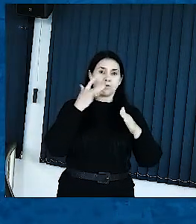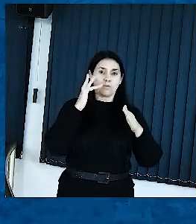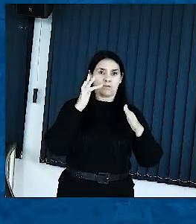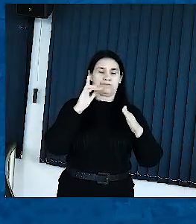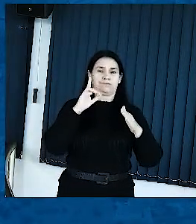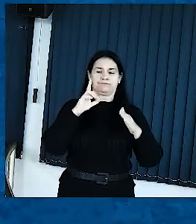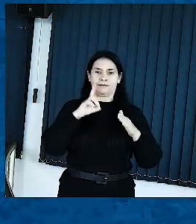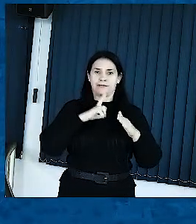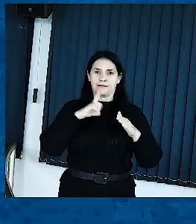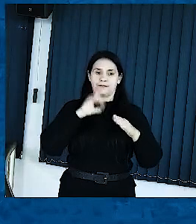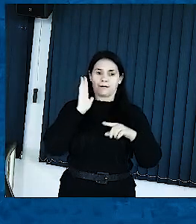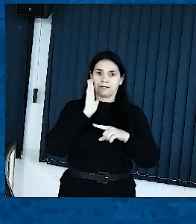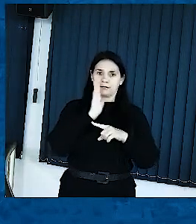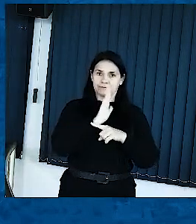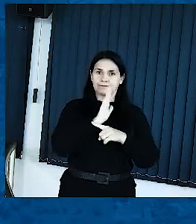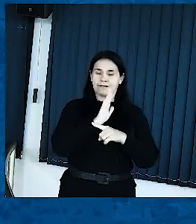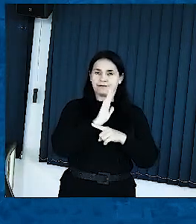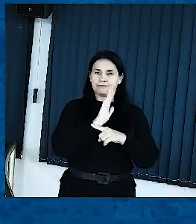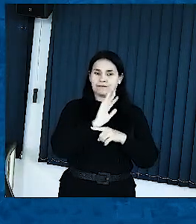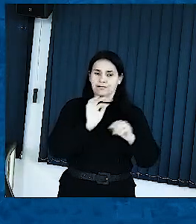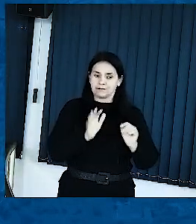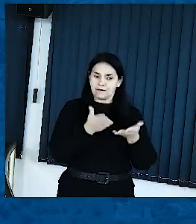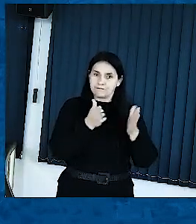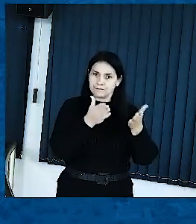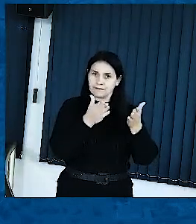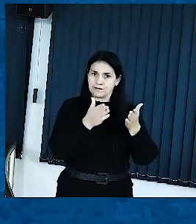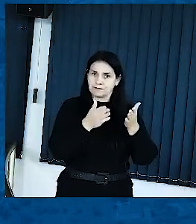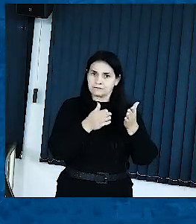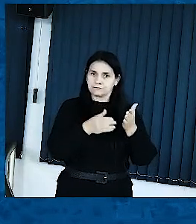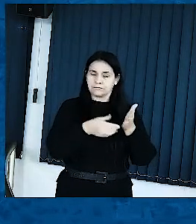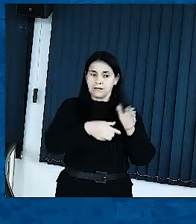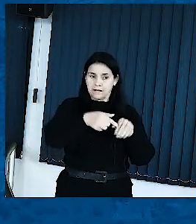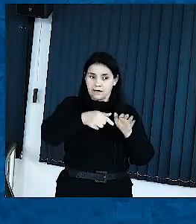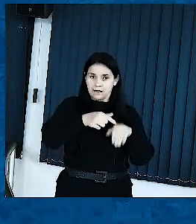para agir, para intervir precocemente.